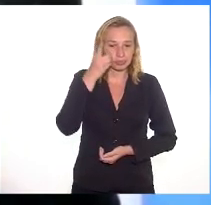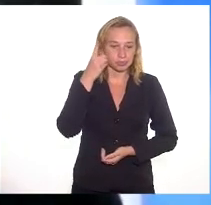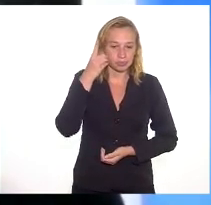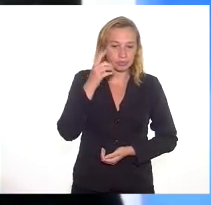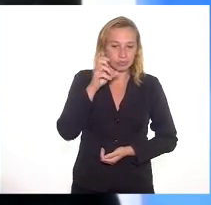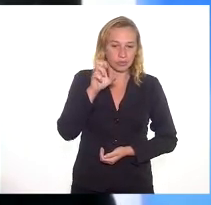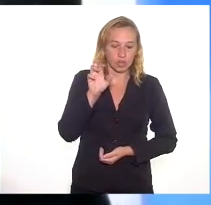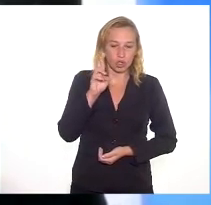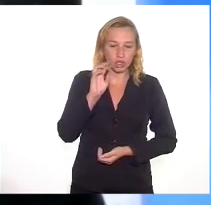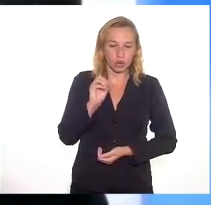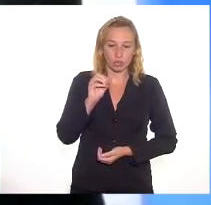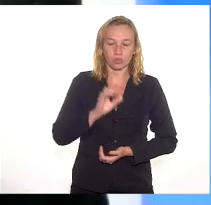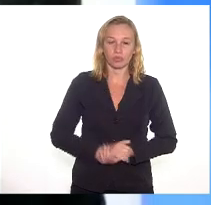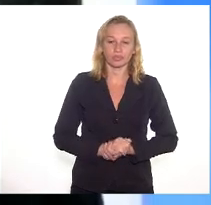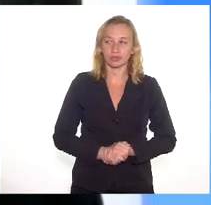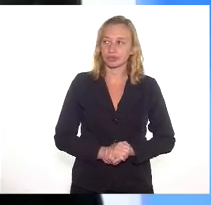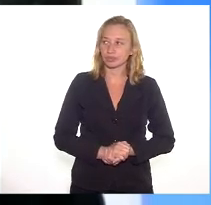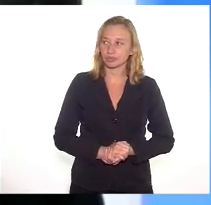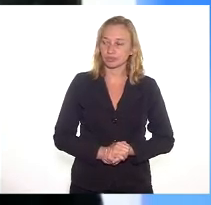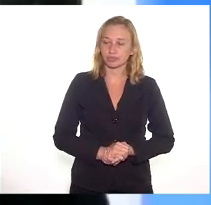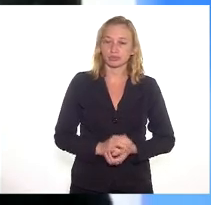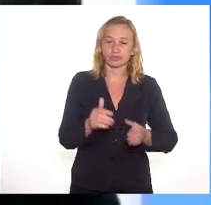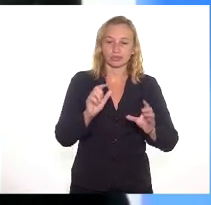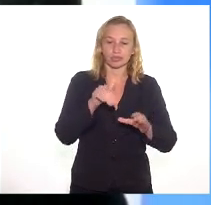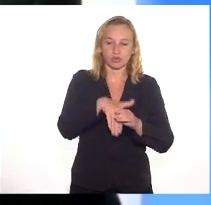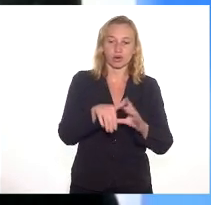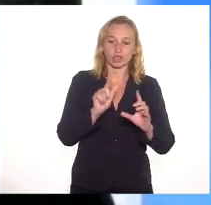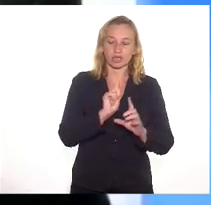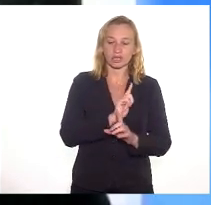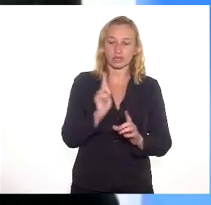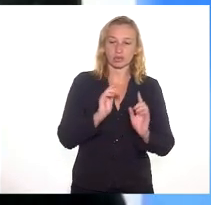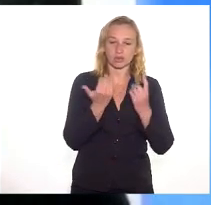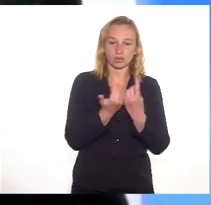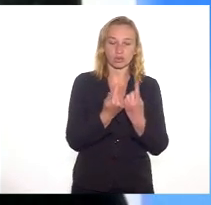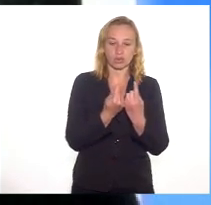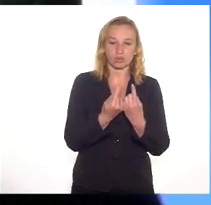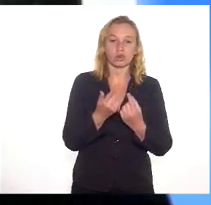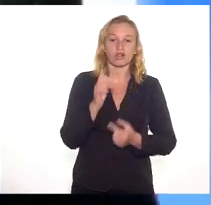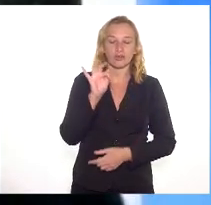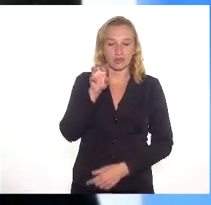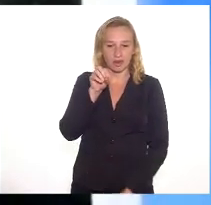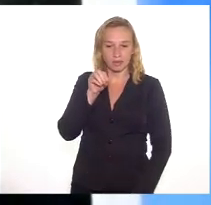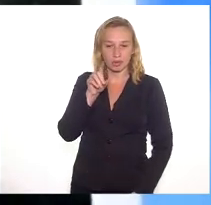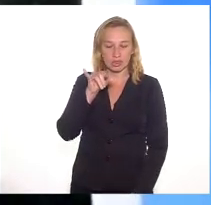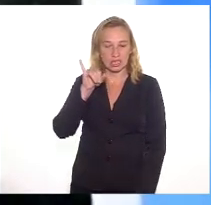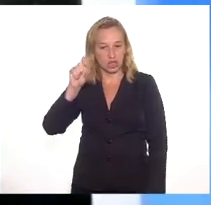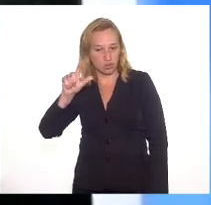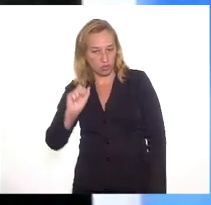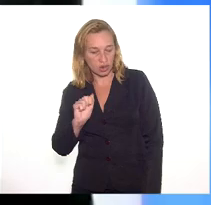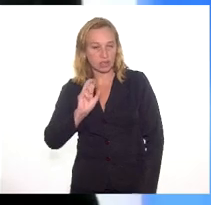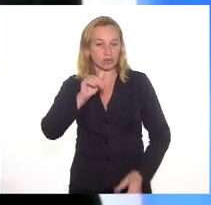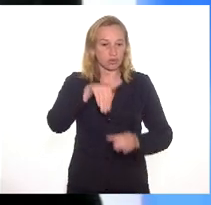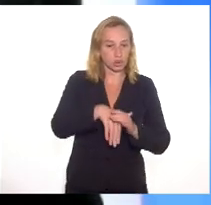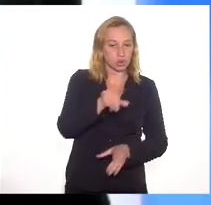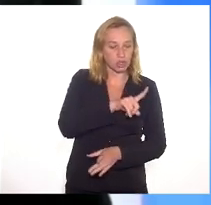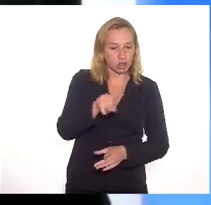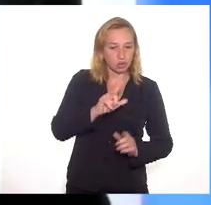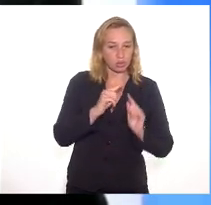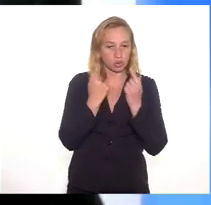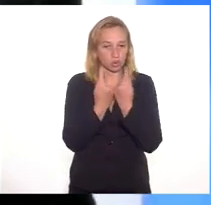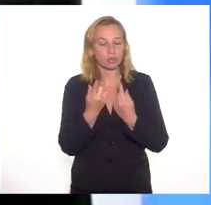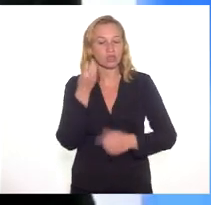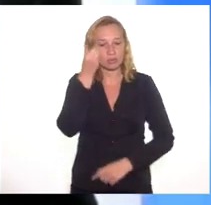Deputado Eurico Júnior. Vota não no grupo. Deputado Fábio Silva. Votou não no grupo. Deputado